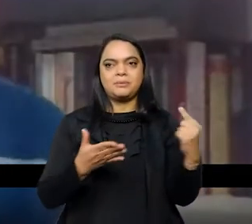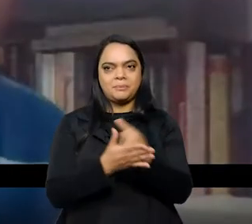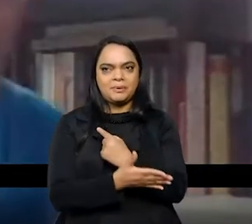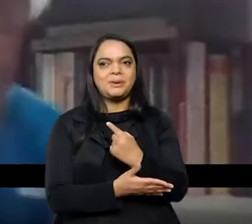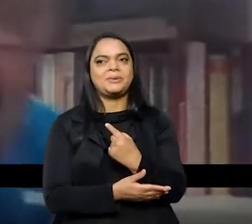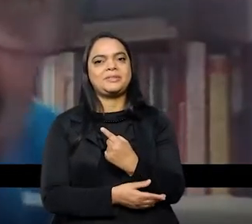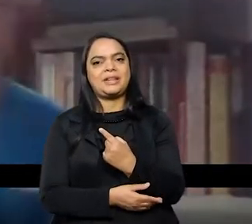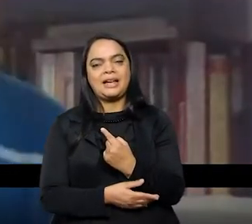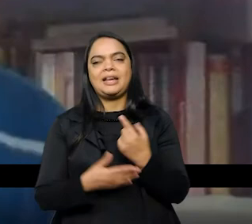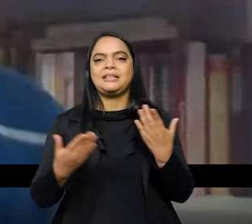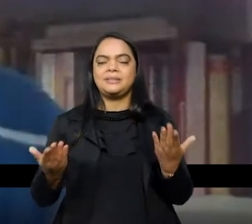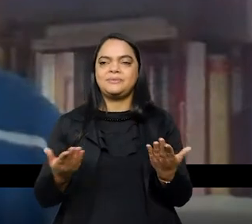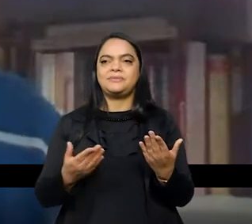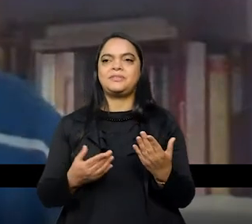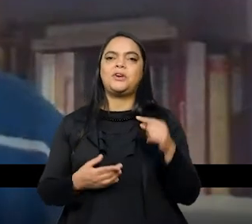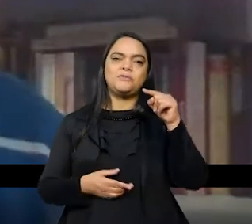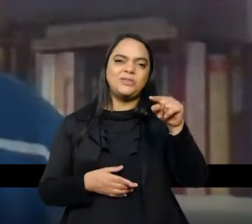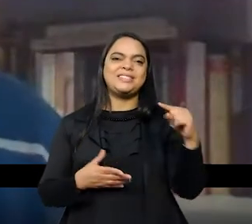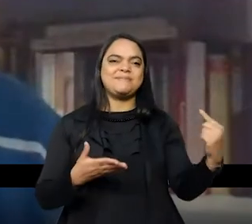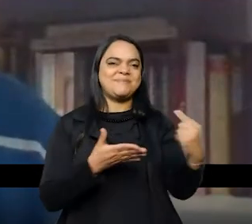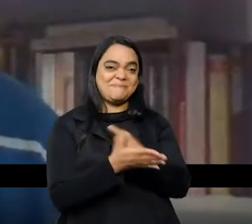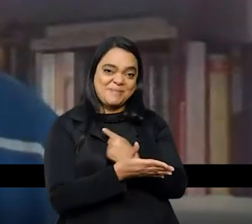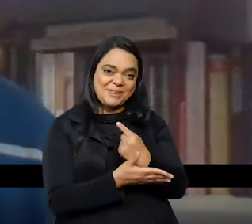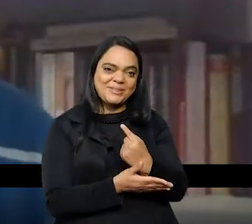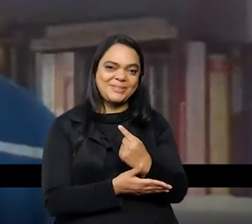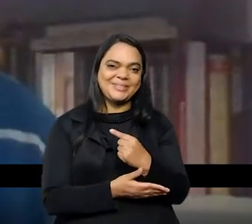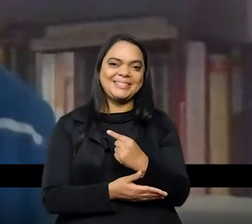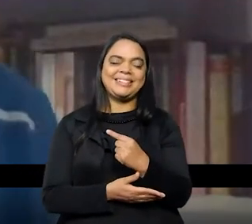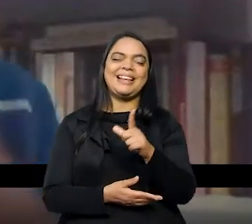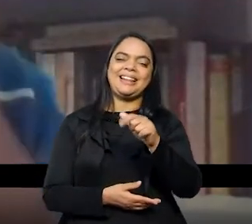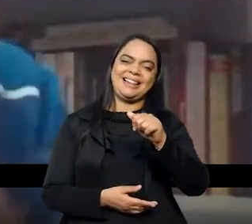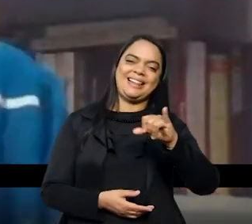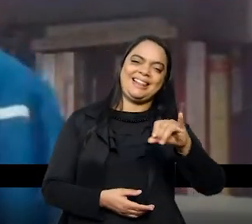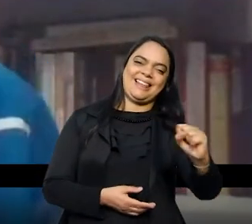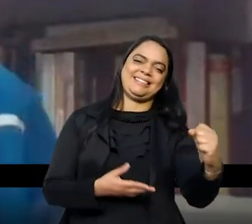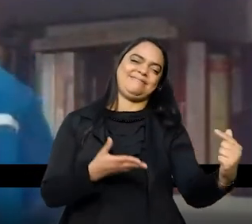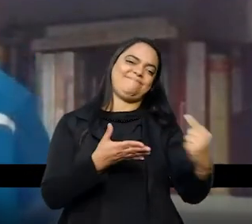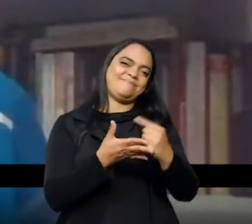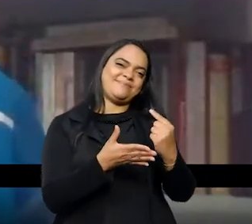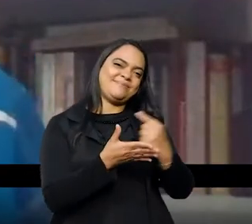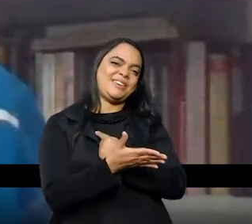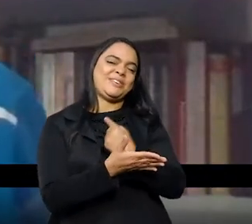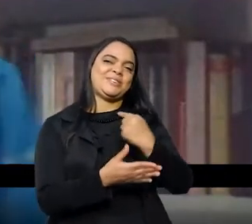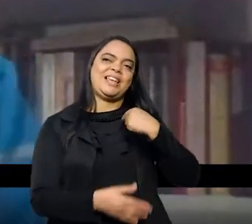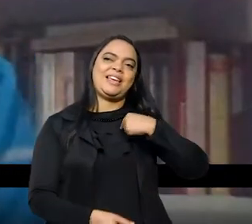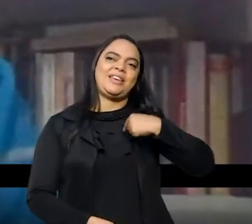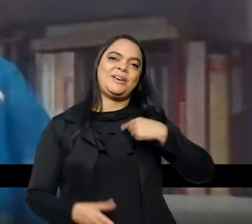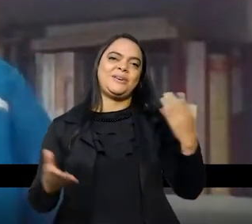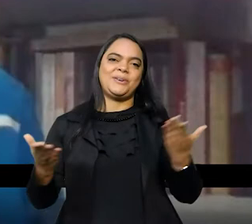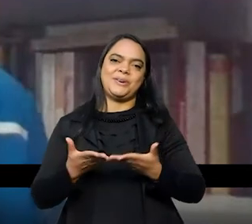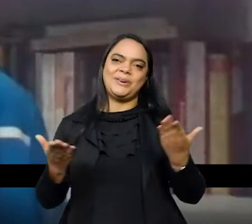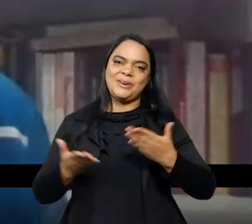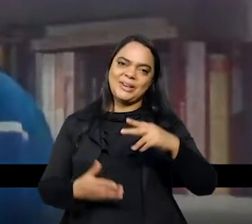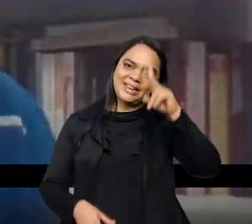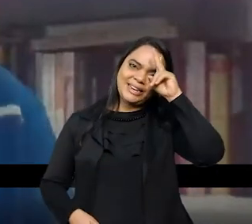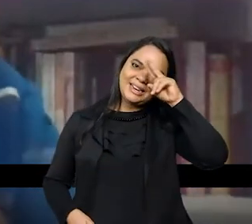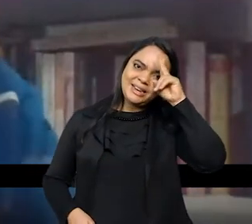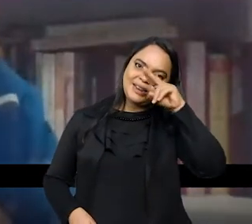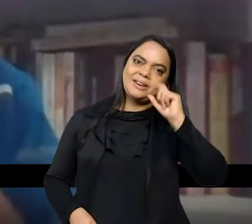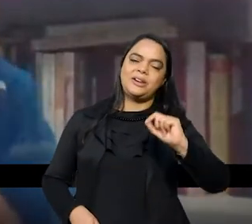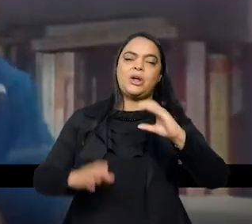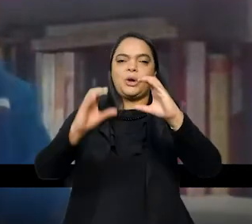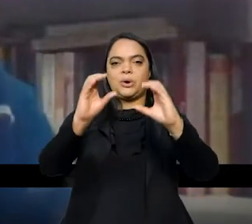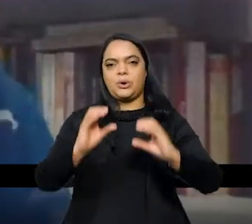A você me fazer essa pergunta, Laís, eu agora voltei novamente na coordenação do PIBID. Eu fui a